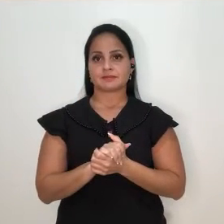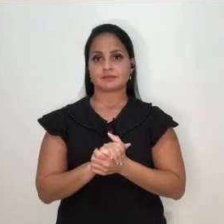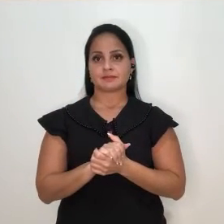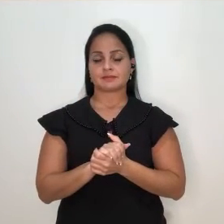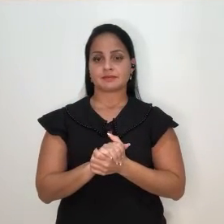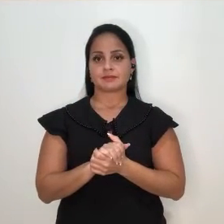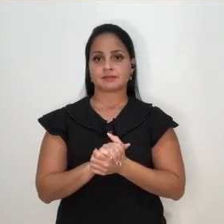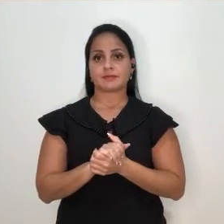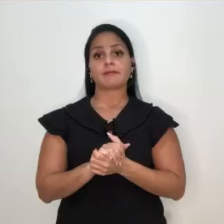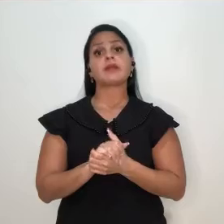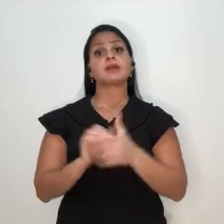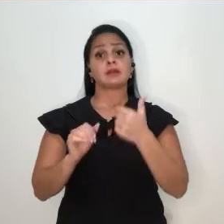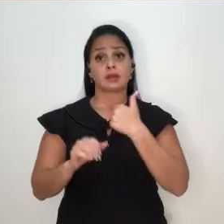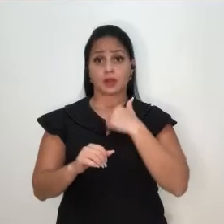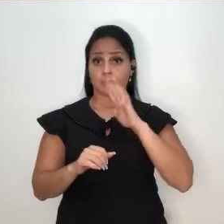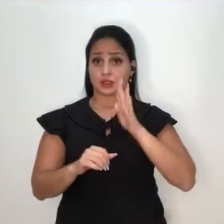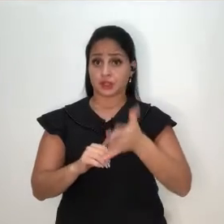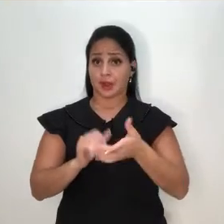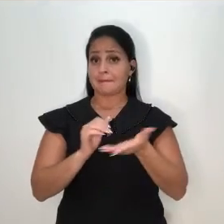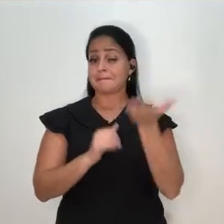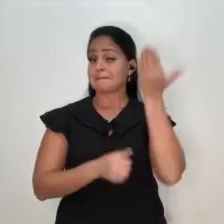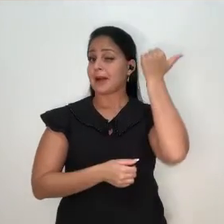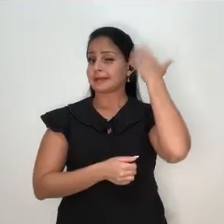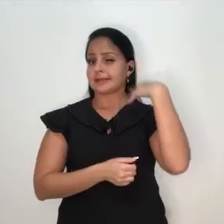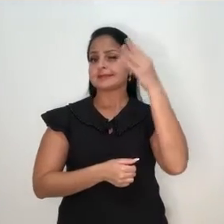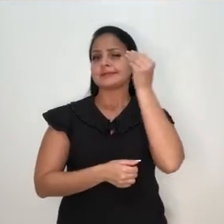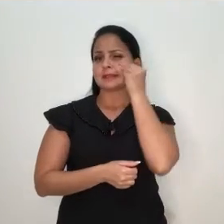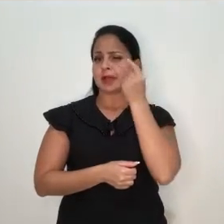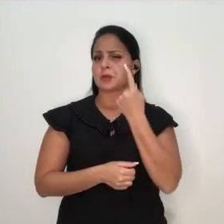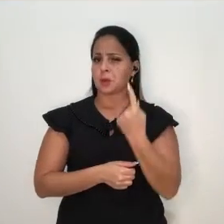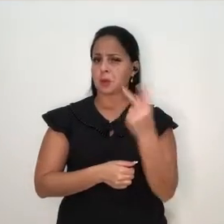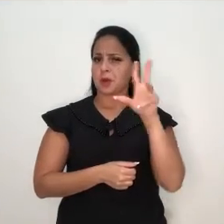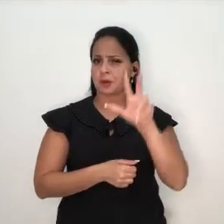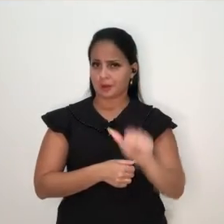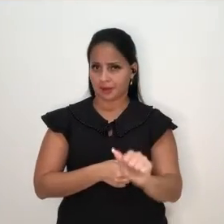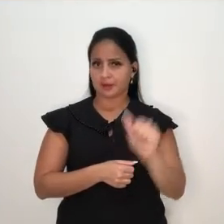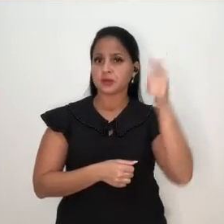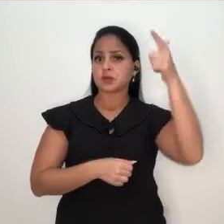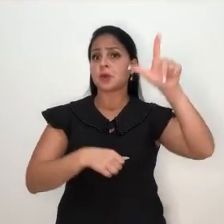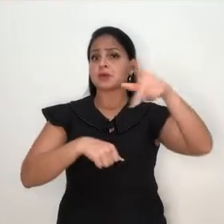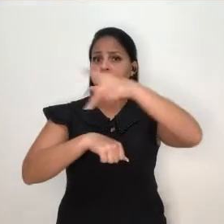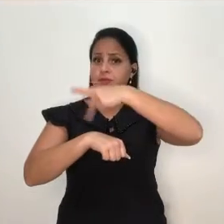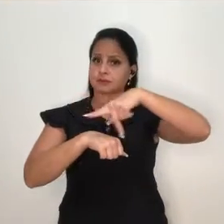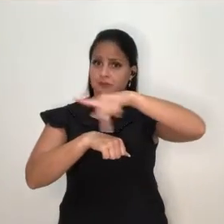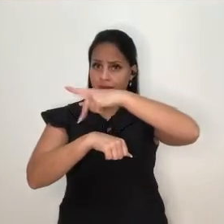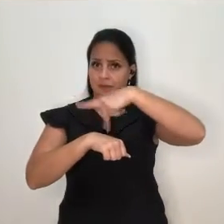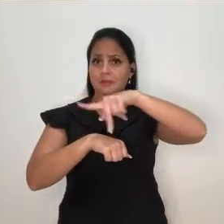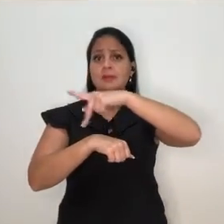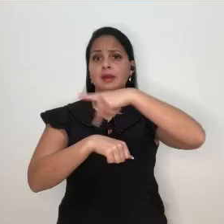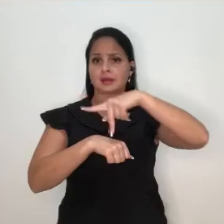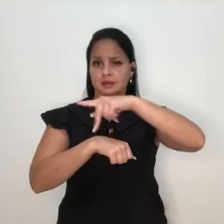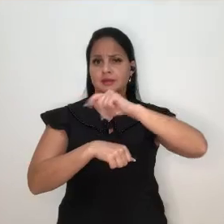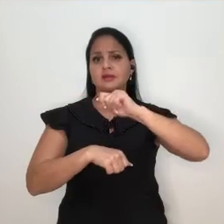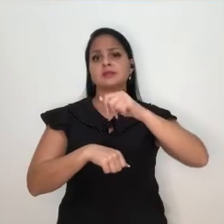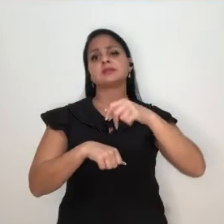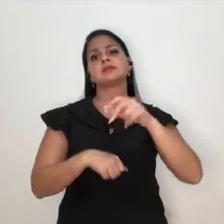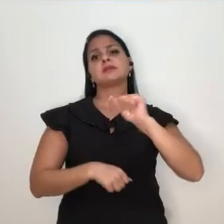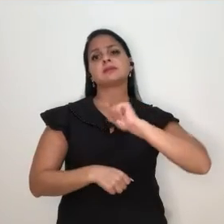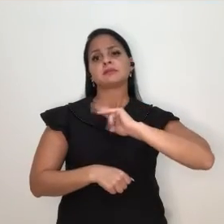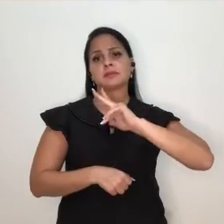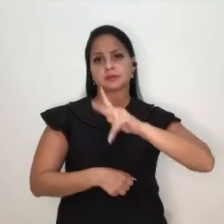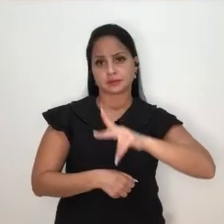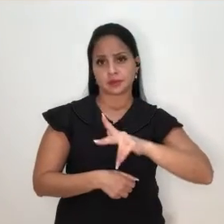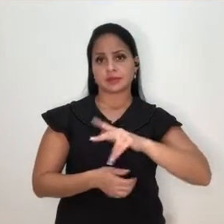Eu havia tentado uma vez a mobilidade internacional, o intercâmbio internacional para